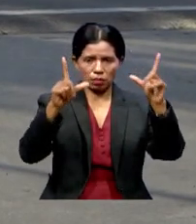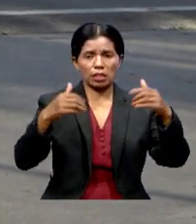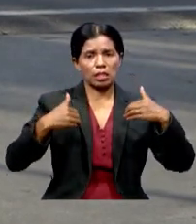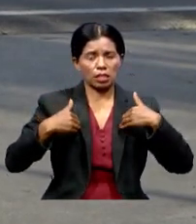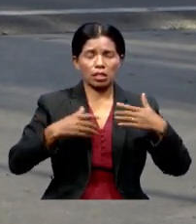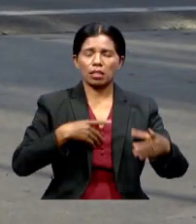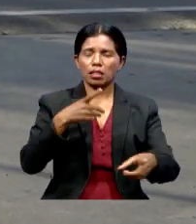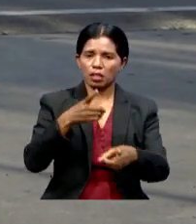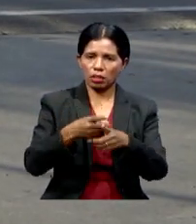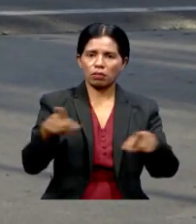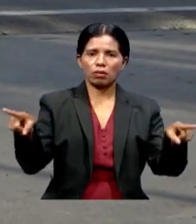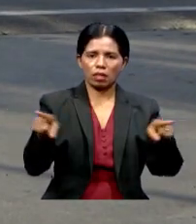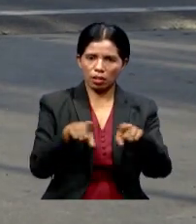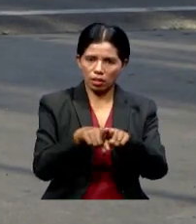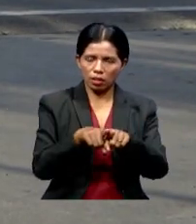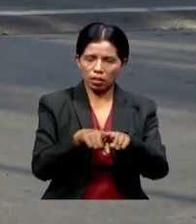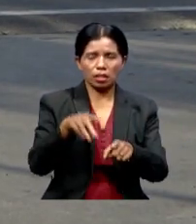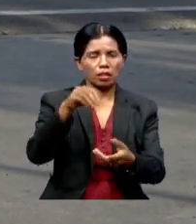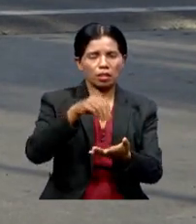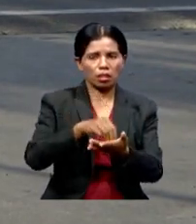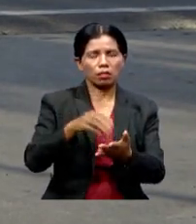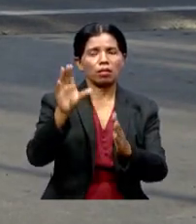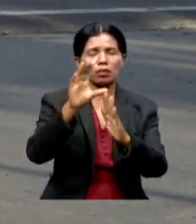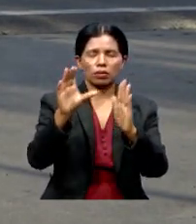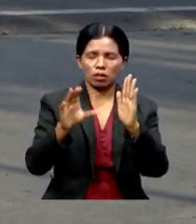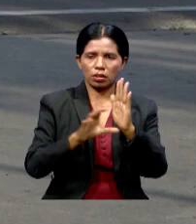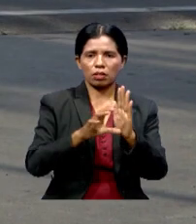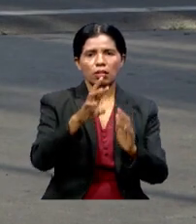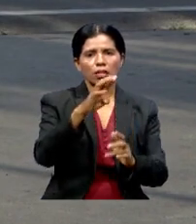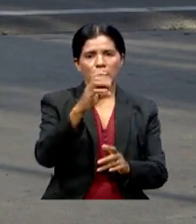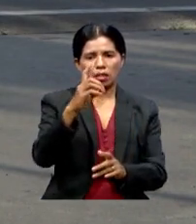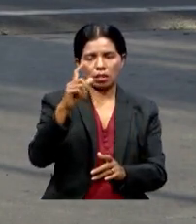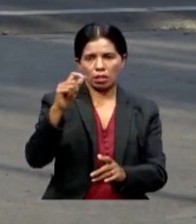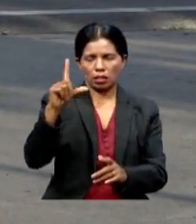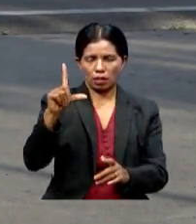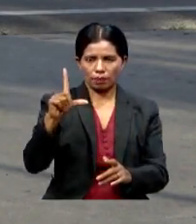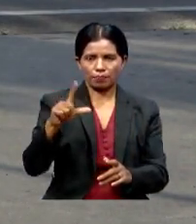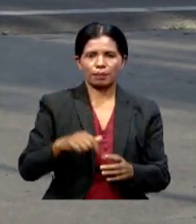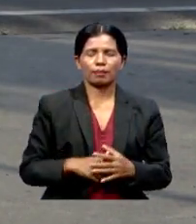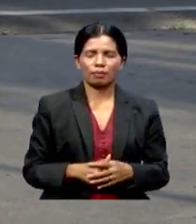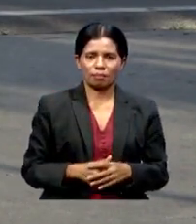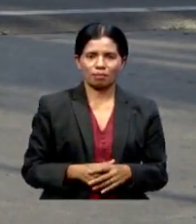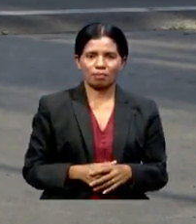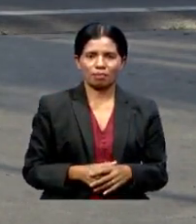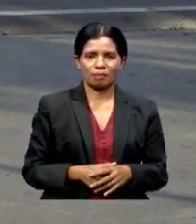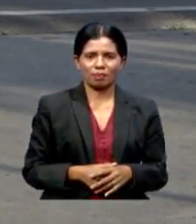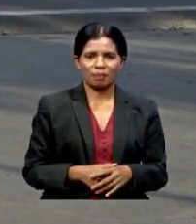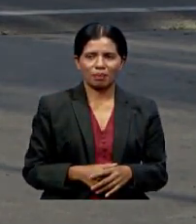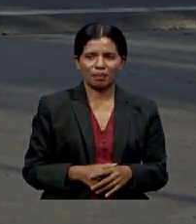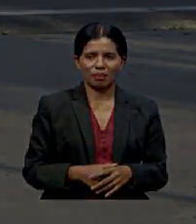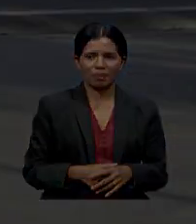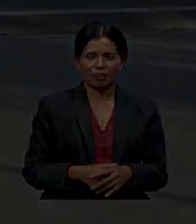direito hanesa. Nebe hatur ona iha konstitusaun RDP. Equipa cobertura, GEMEN.